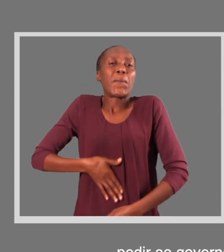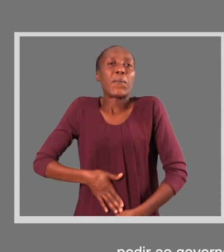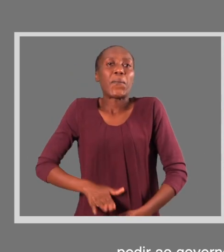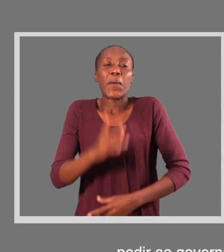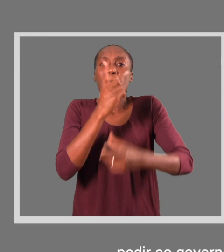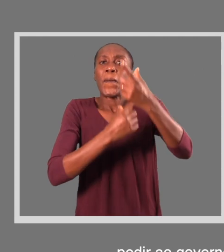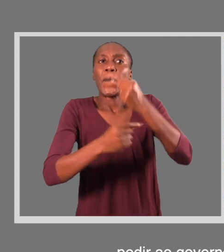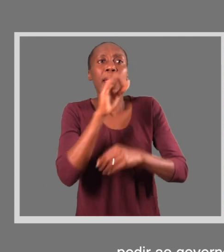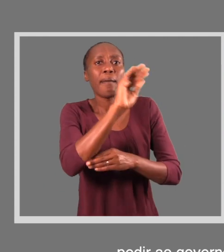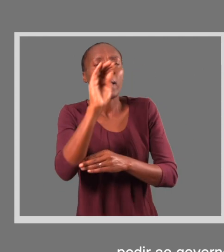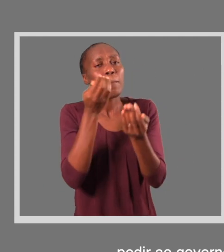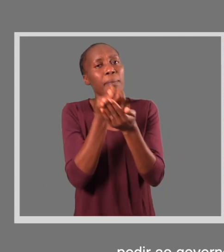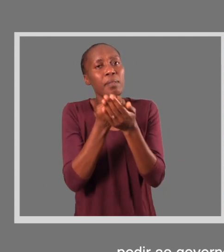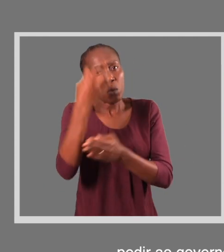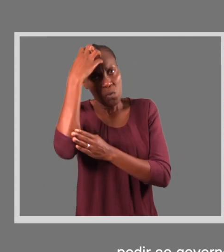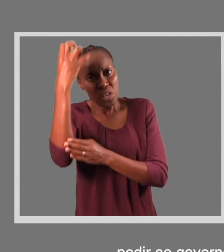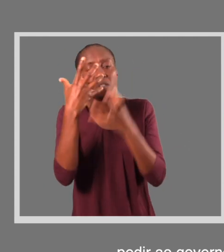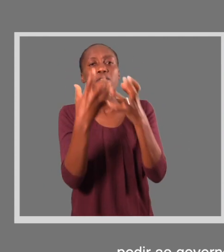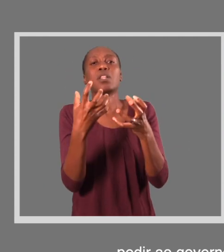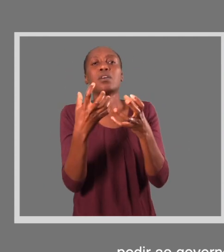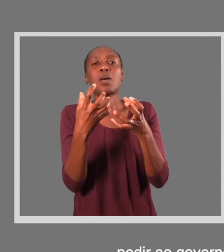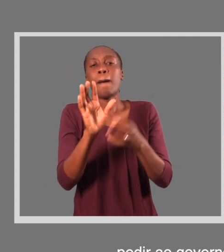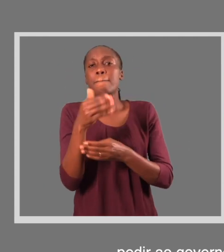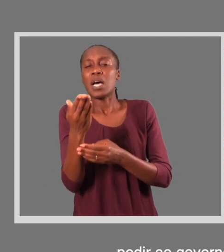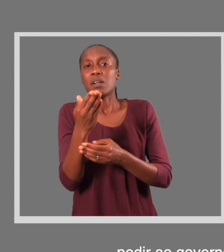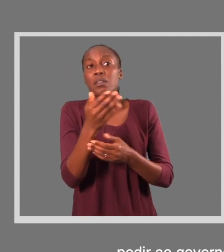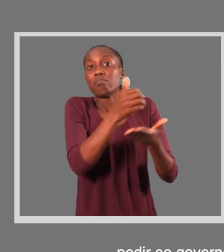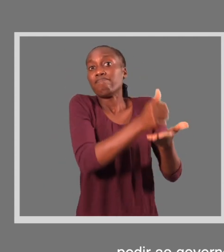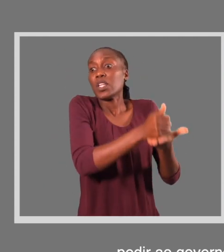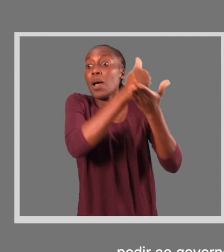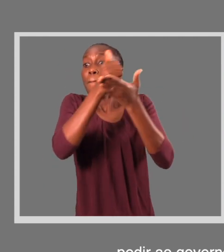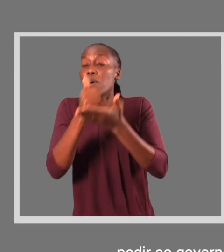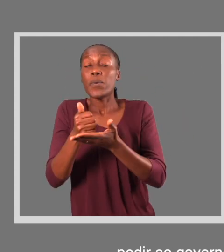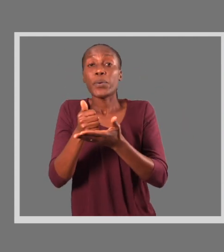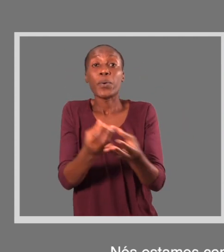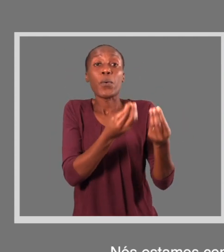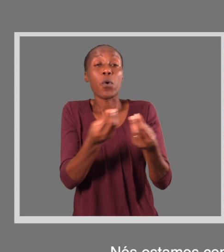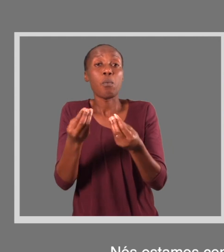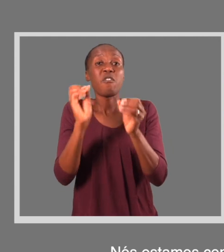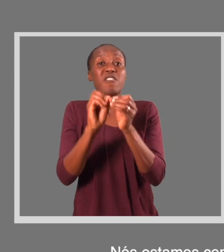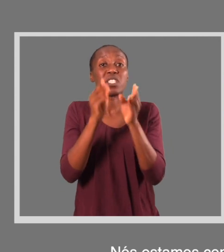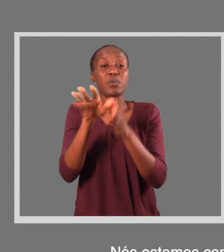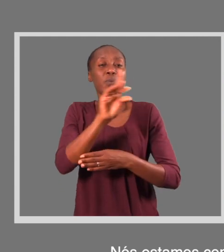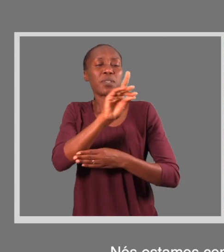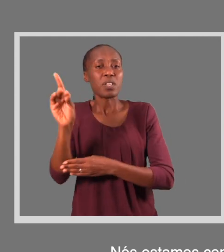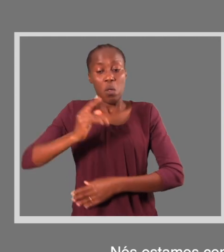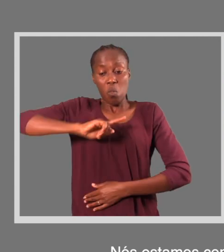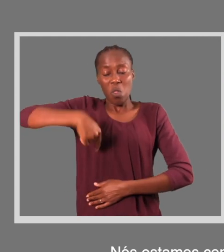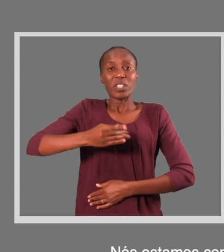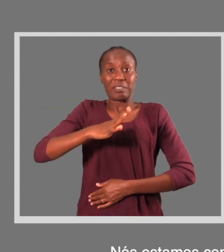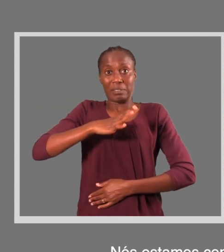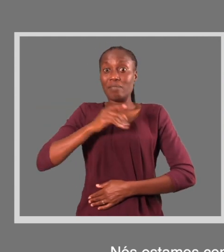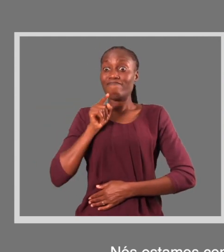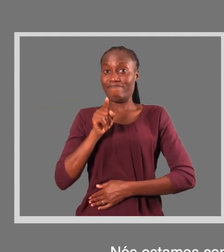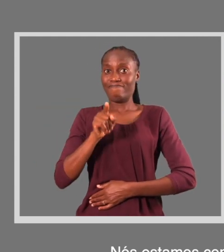mais transparente, para poder dar apoio direcionado às pessoas com deficiência, não estamos comprometidos com as pessoas